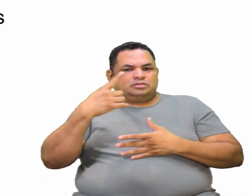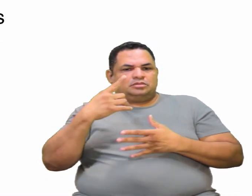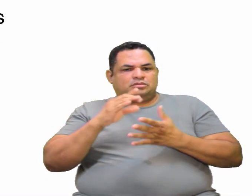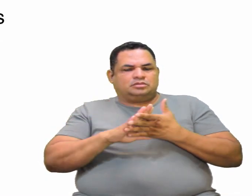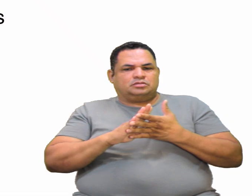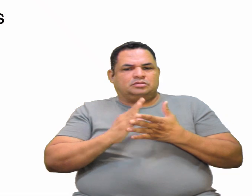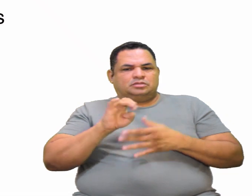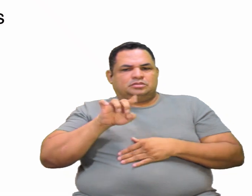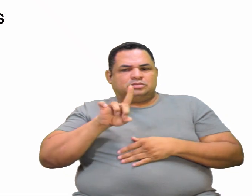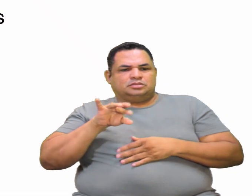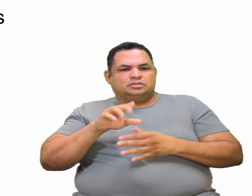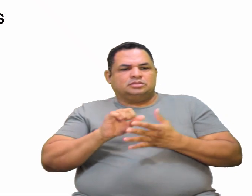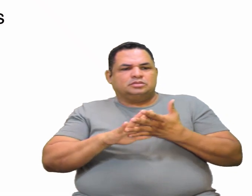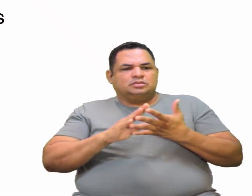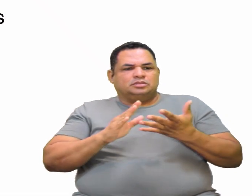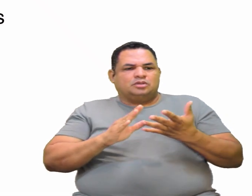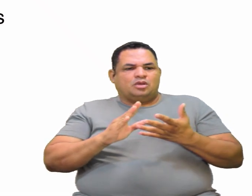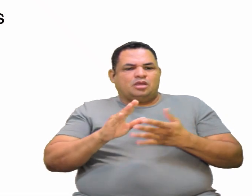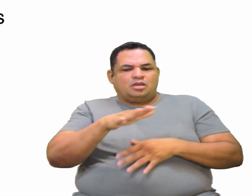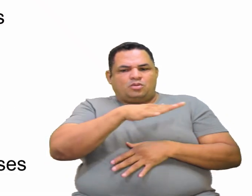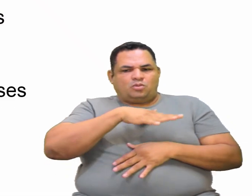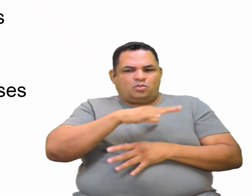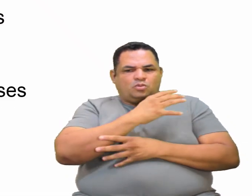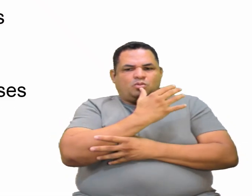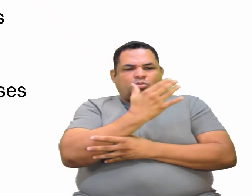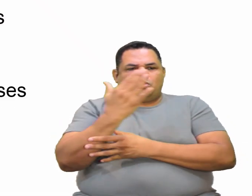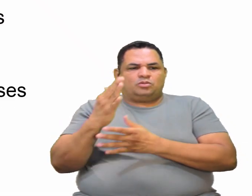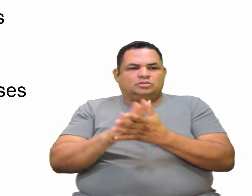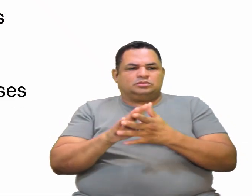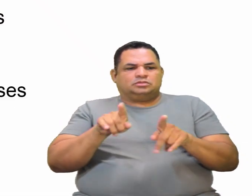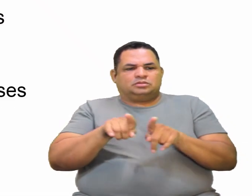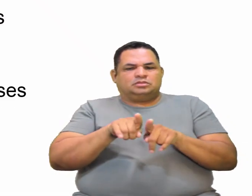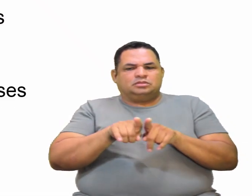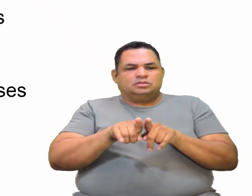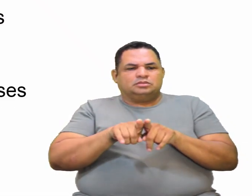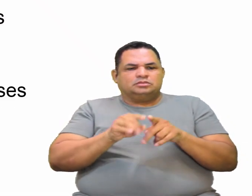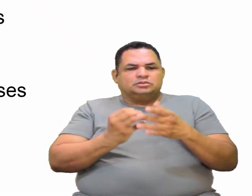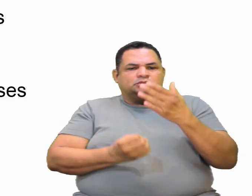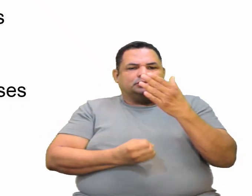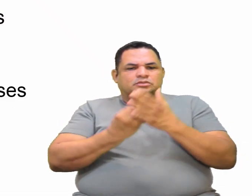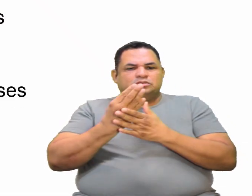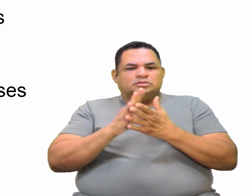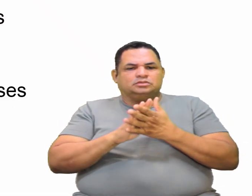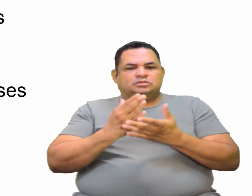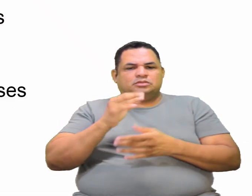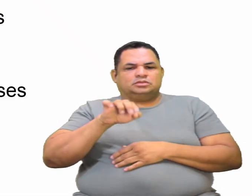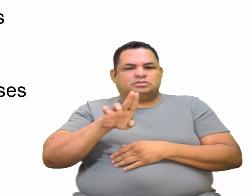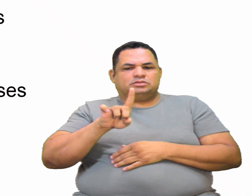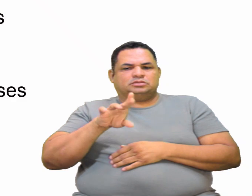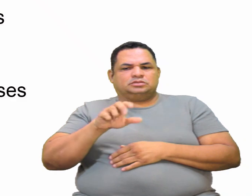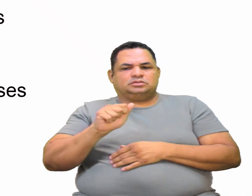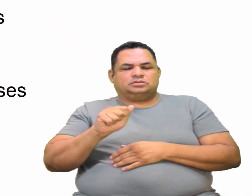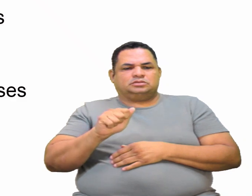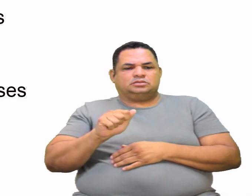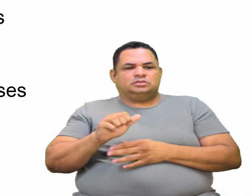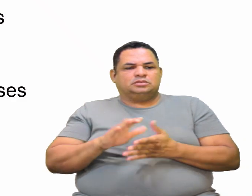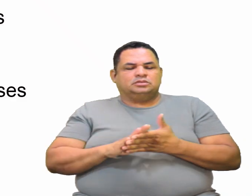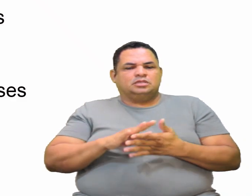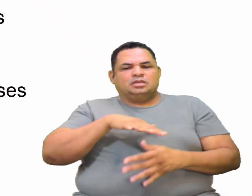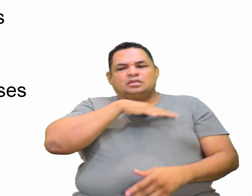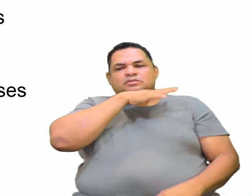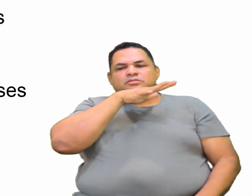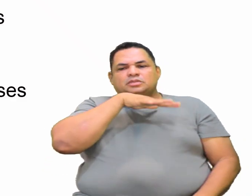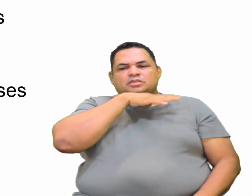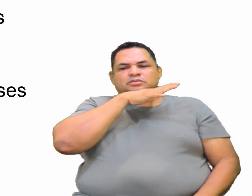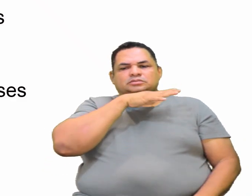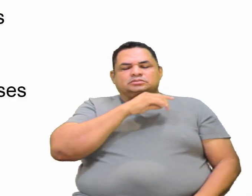seus nichos ecológicos. E alternativa E. originaram-se do mesmo ancestral que esses